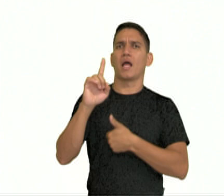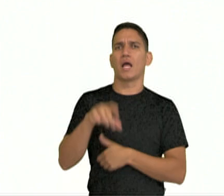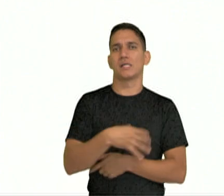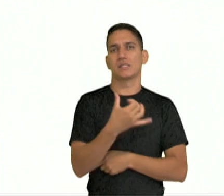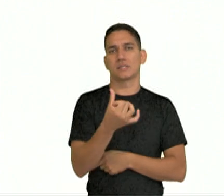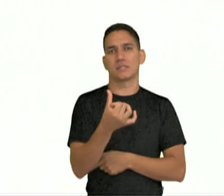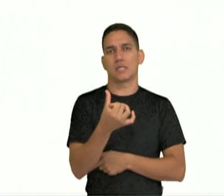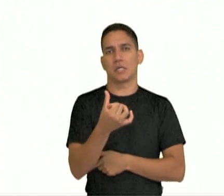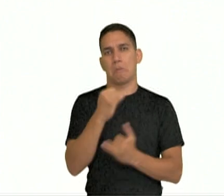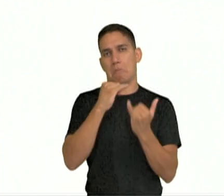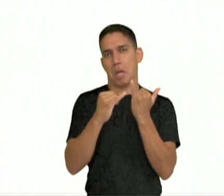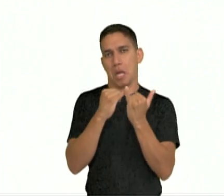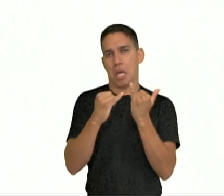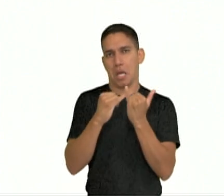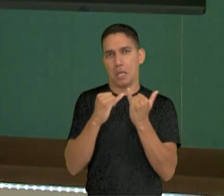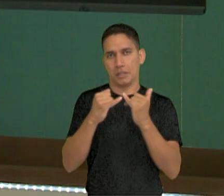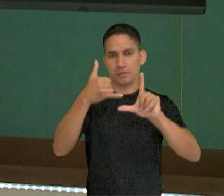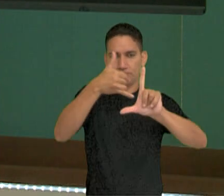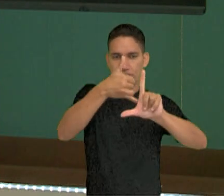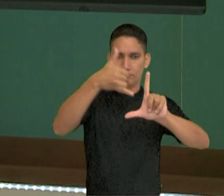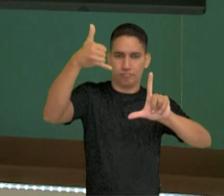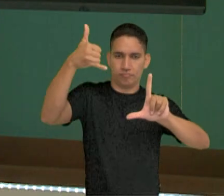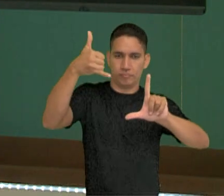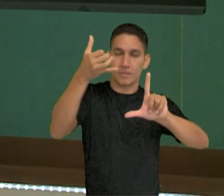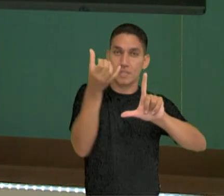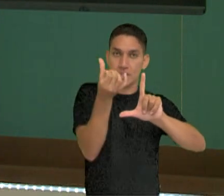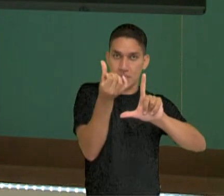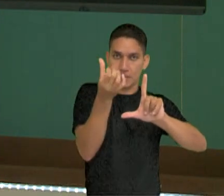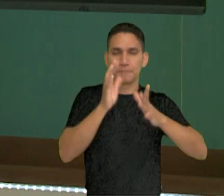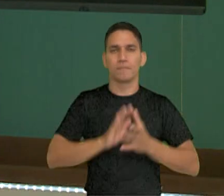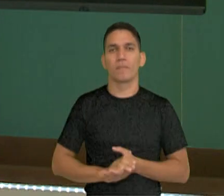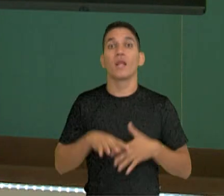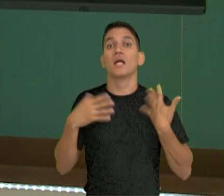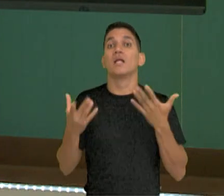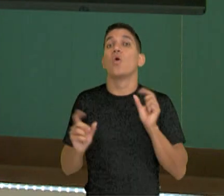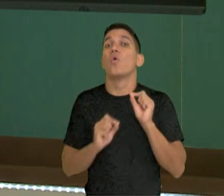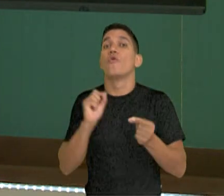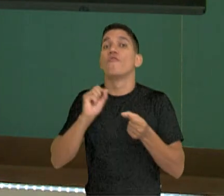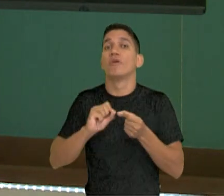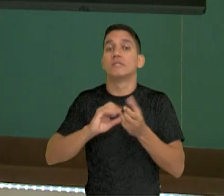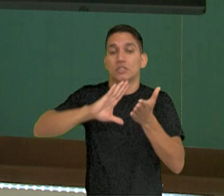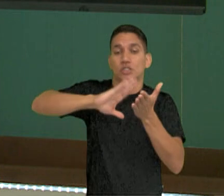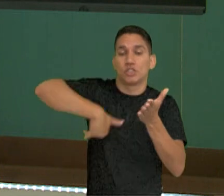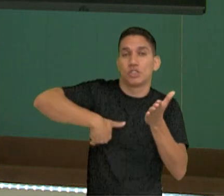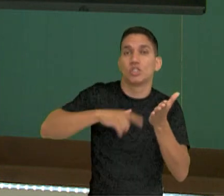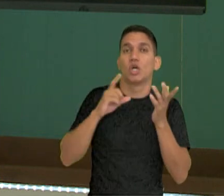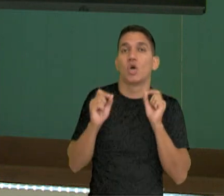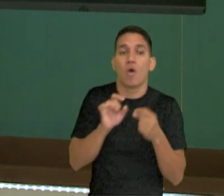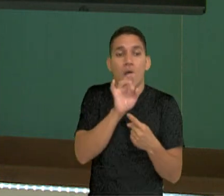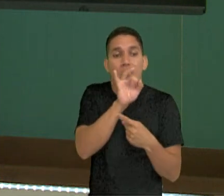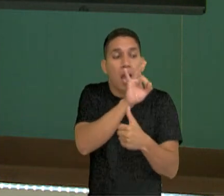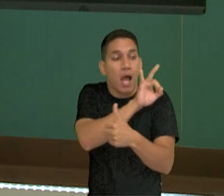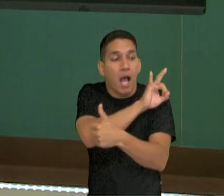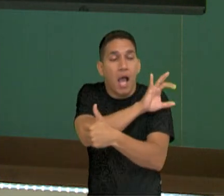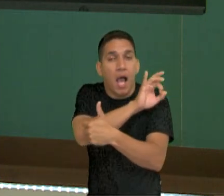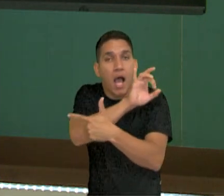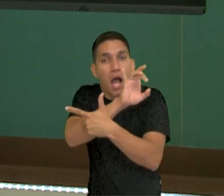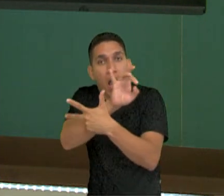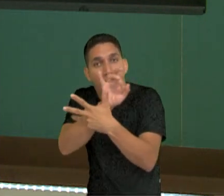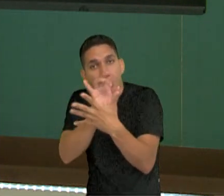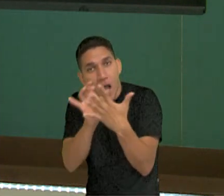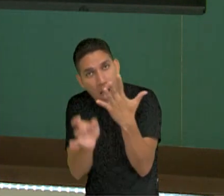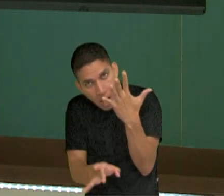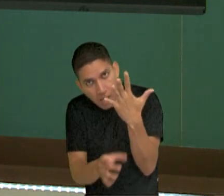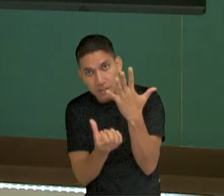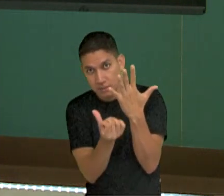seria exatamente a média aritmética. Agora a gente vai fazer a diferença entre cada um dos elementos em relação a